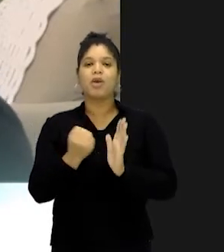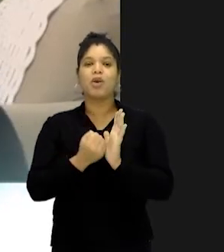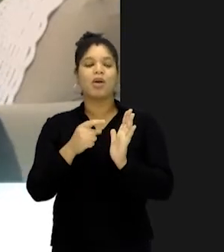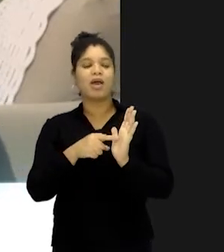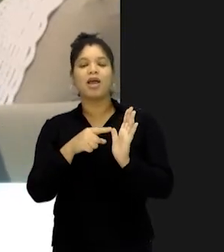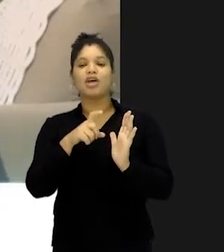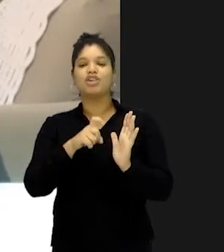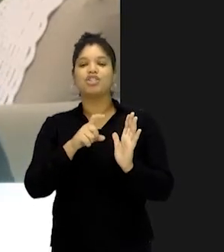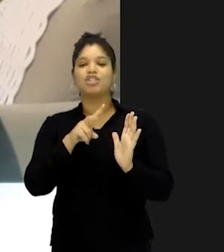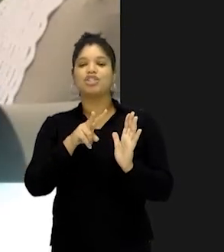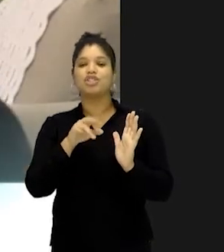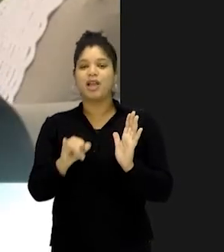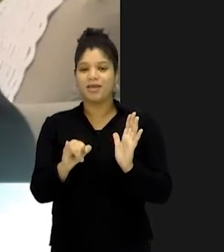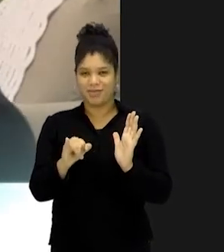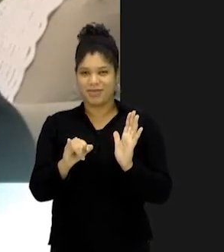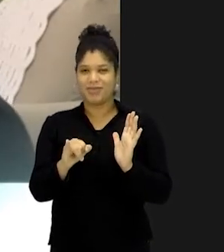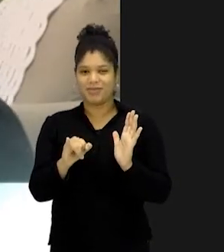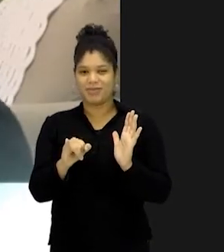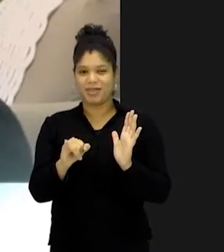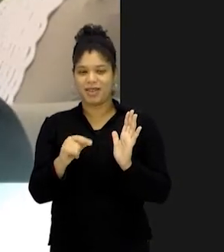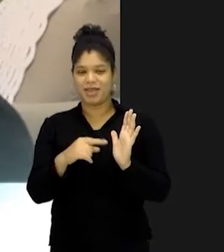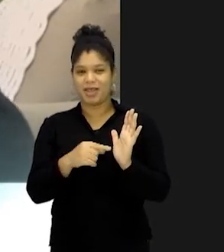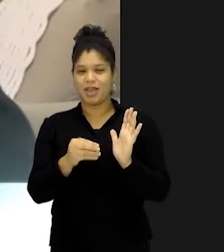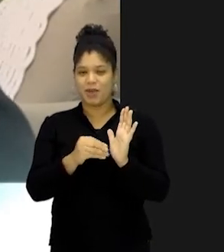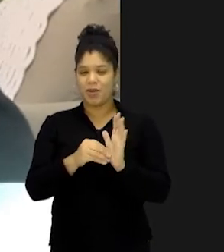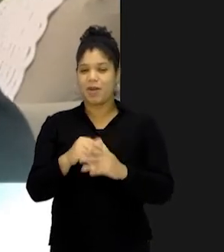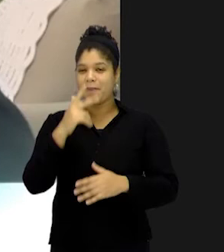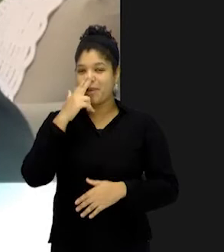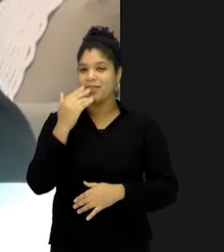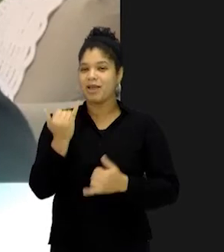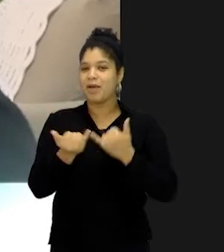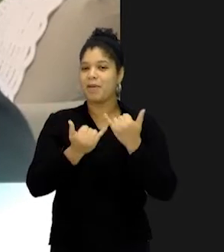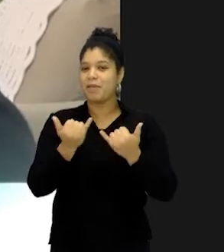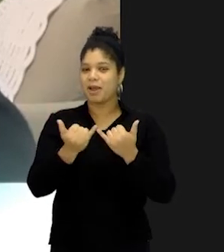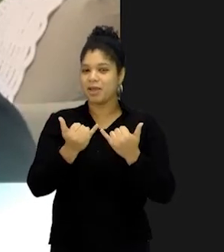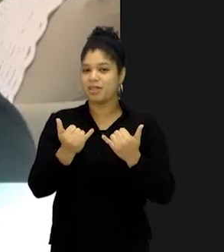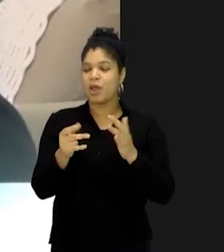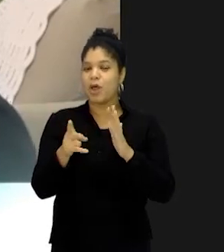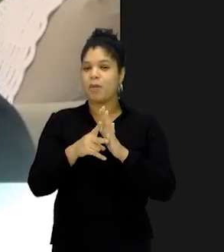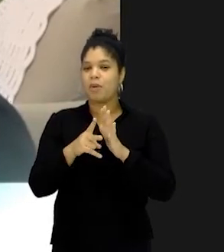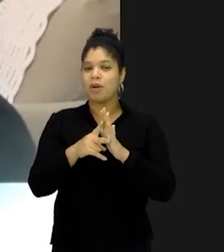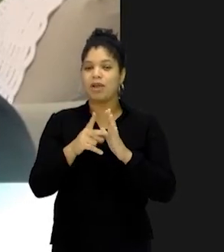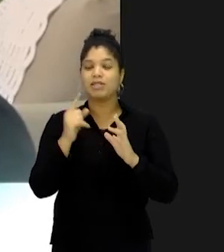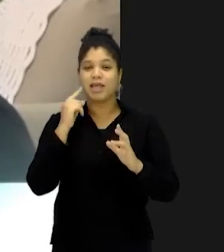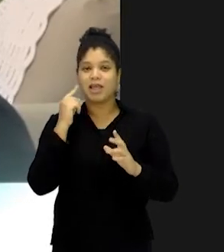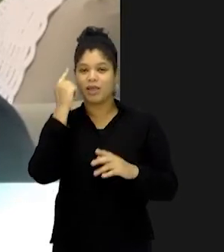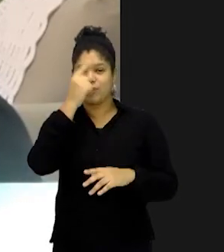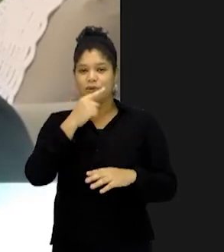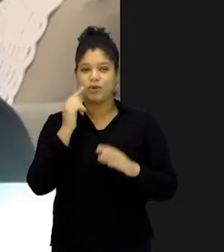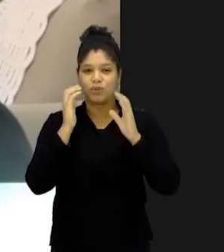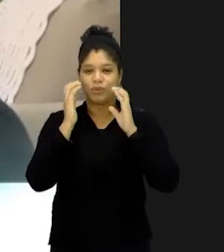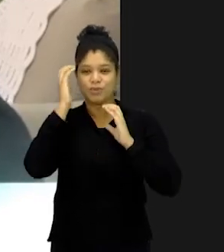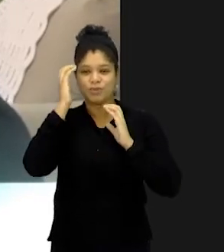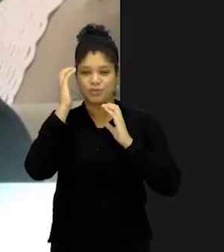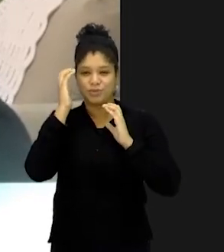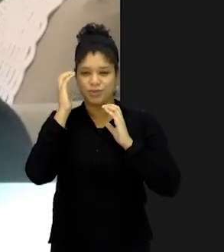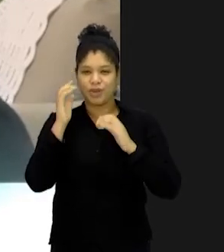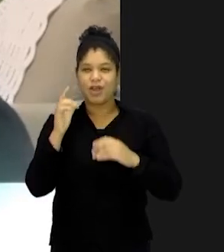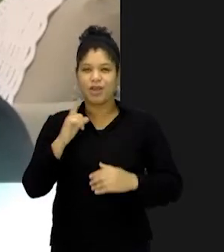Para fazer um imbróglio com chavicaturas, né? Então eu emendei chavicaturas,